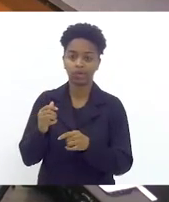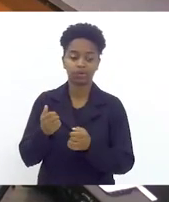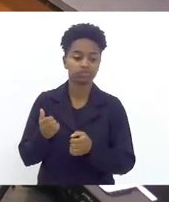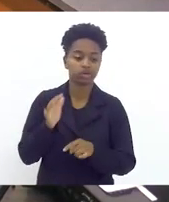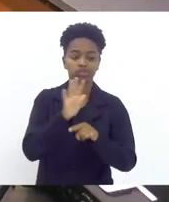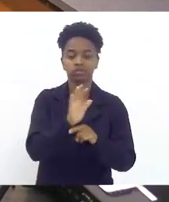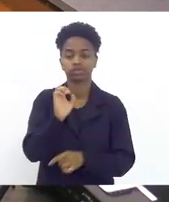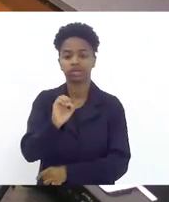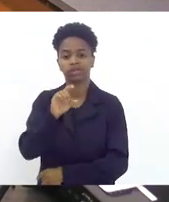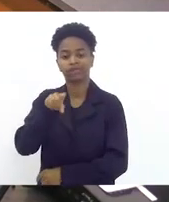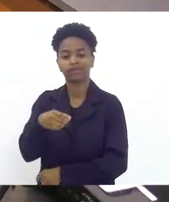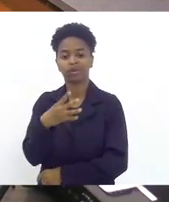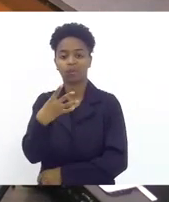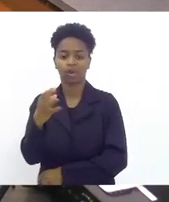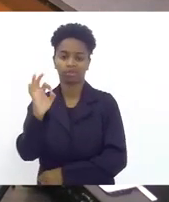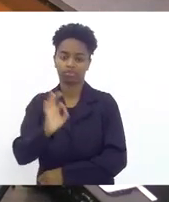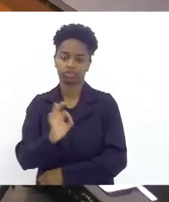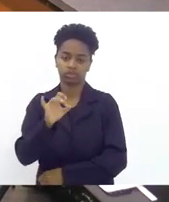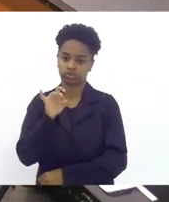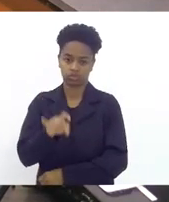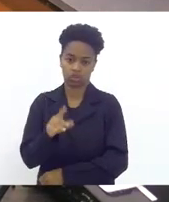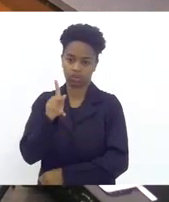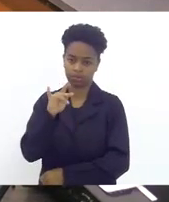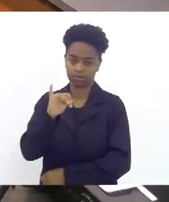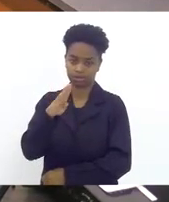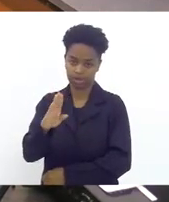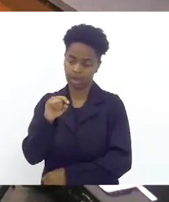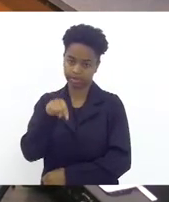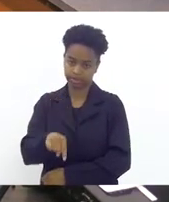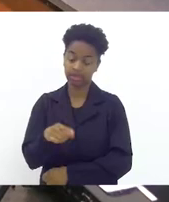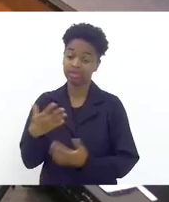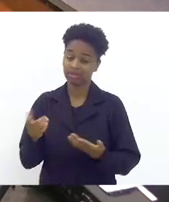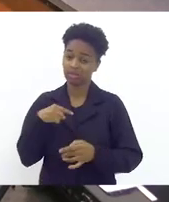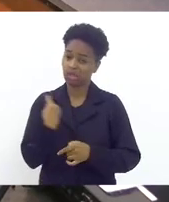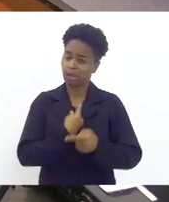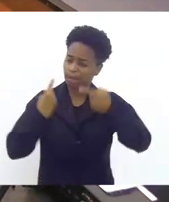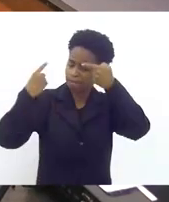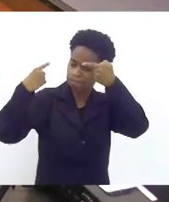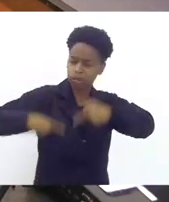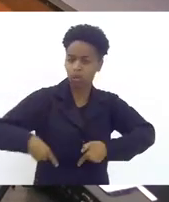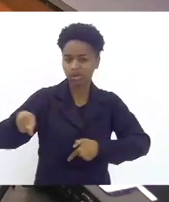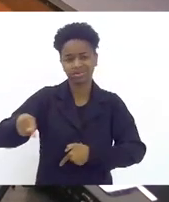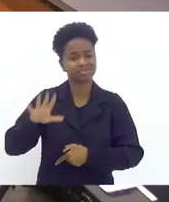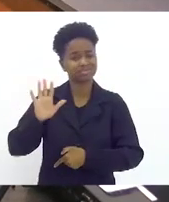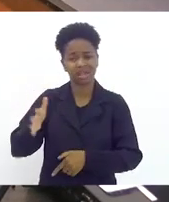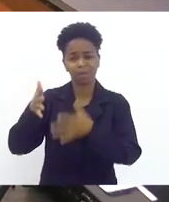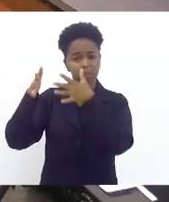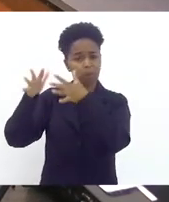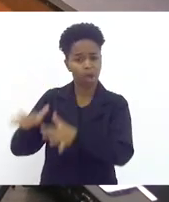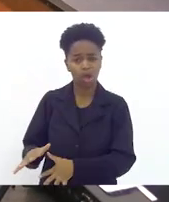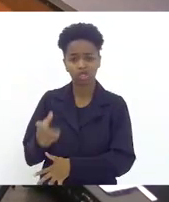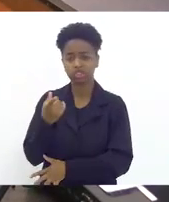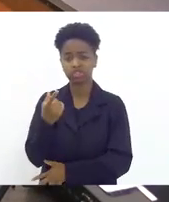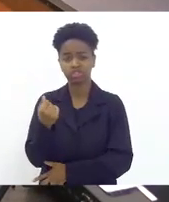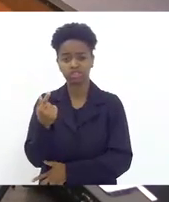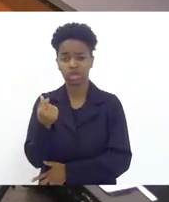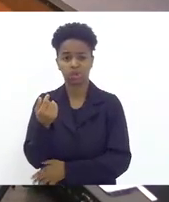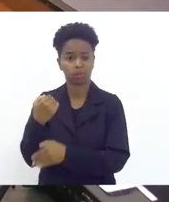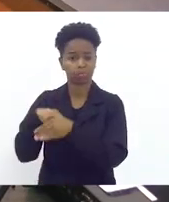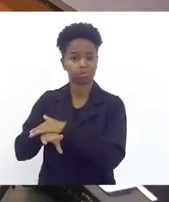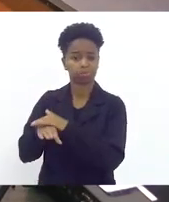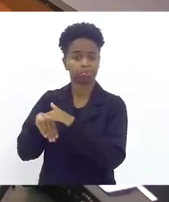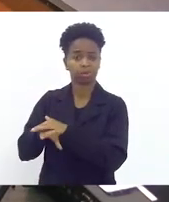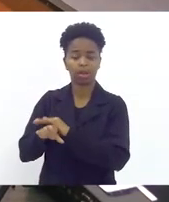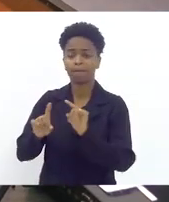do PIB do Estado do Rio de Janeiro nós estamos competindo com uma atividade falida com dinheiro em caixa o